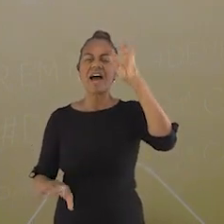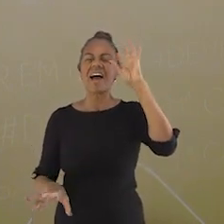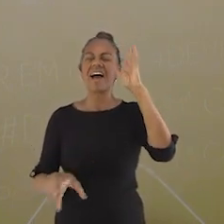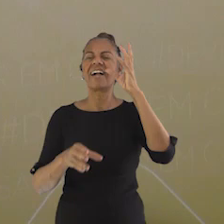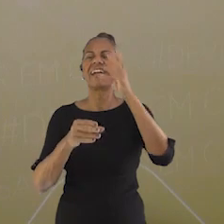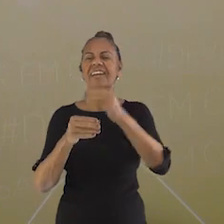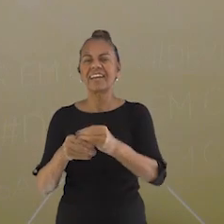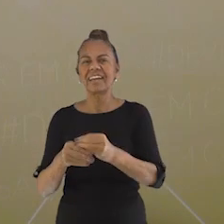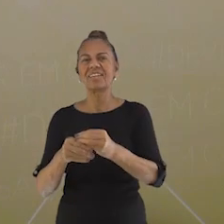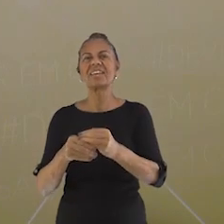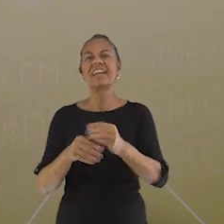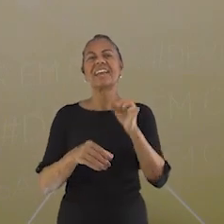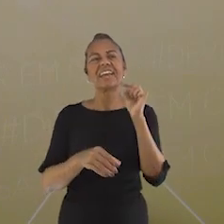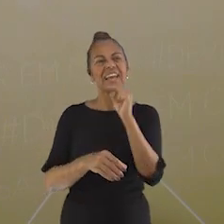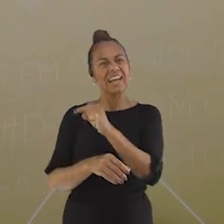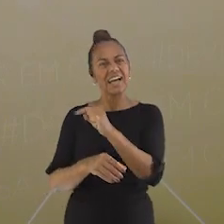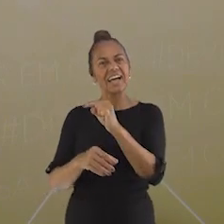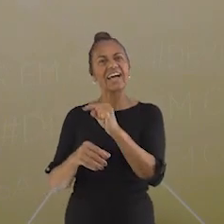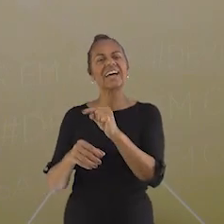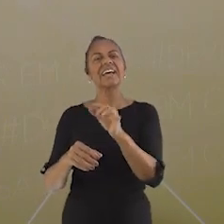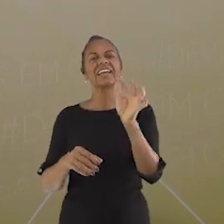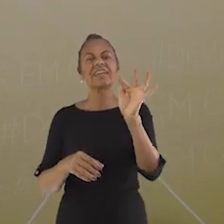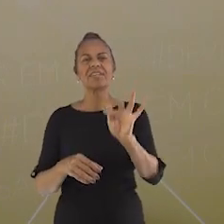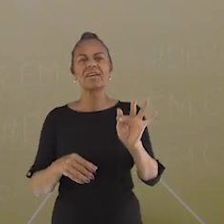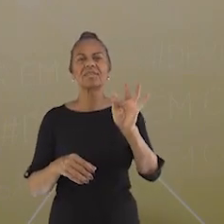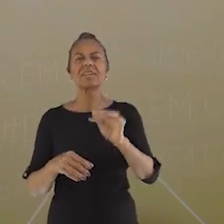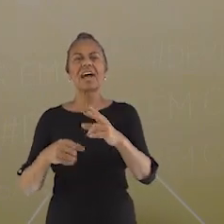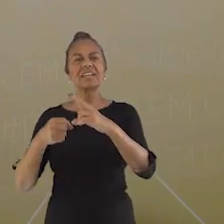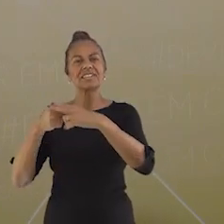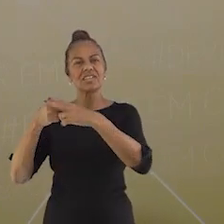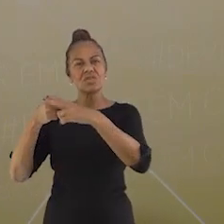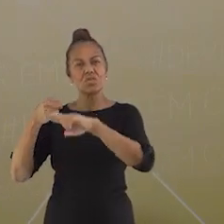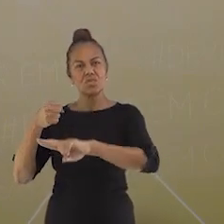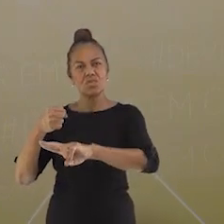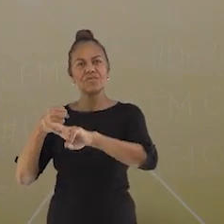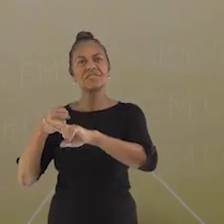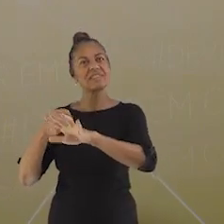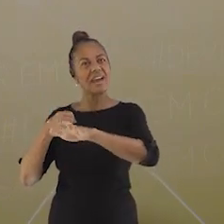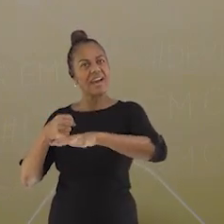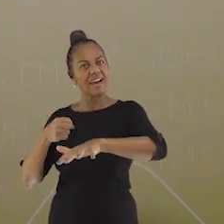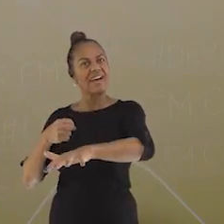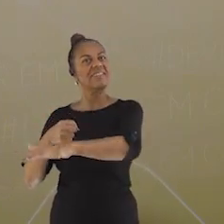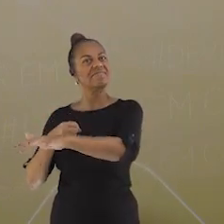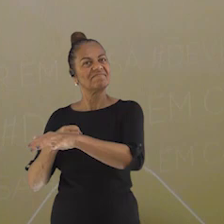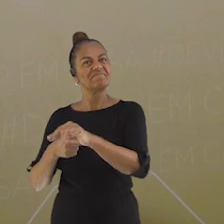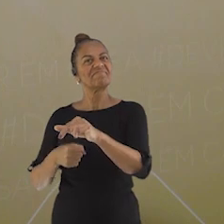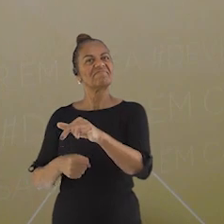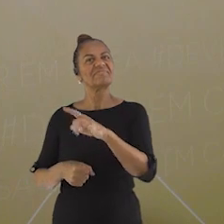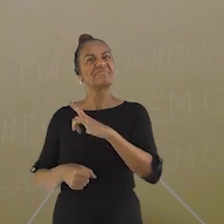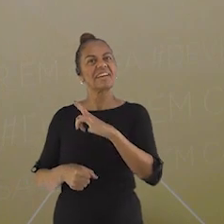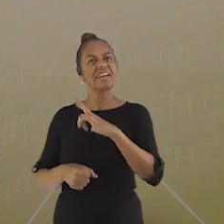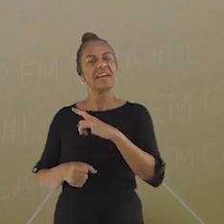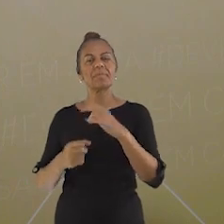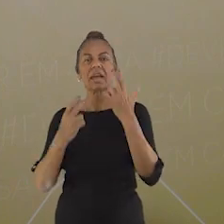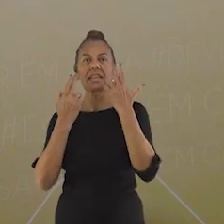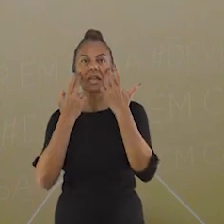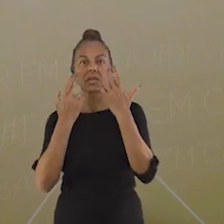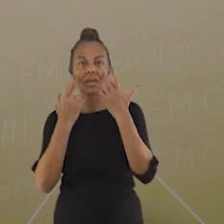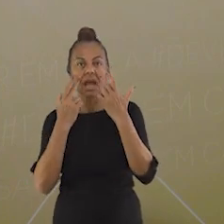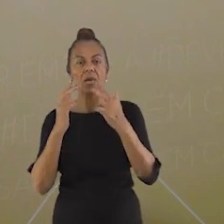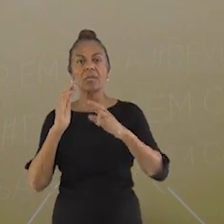pertencente à Universidade Federal do Espírito Santo, não é mesmo? Isso é natural e muito válido devido